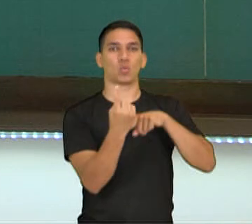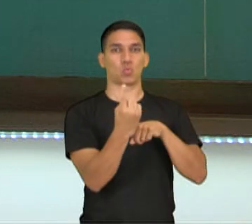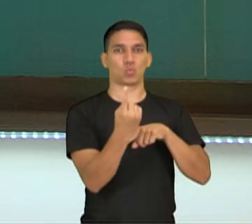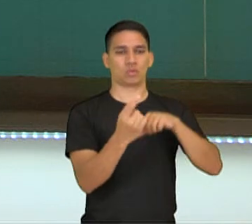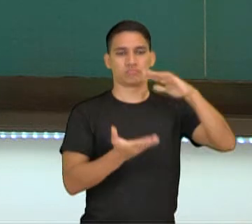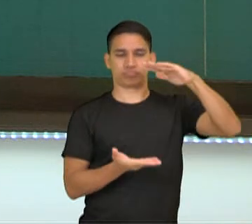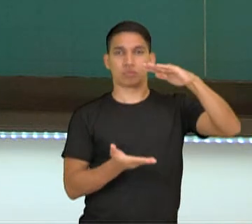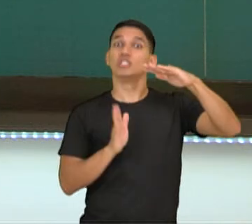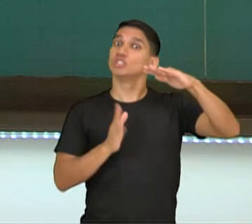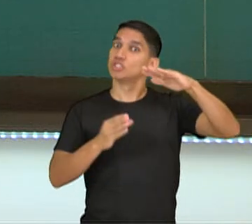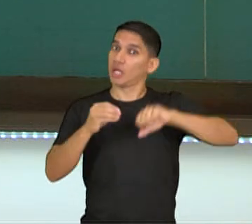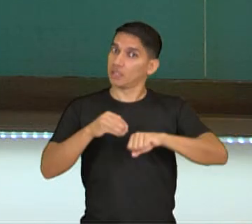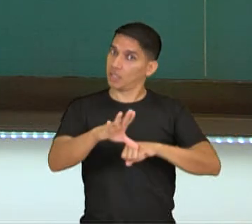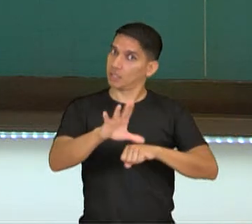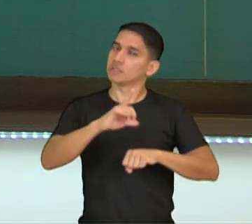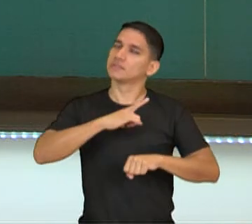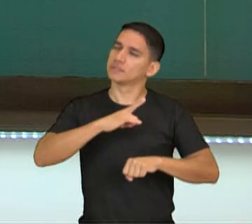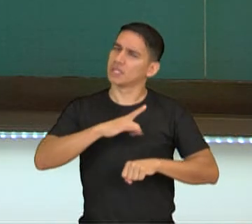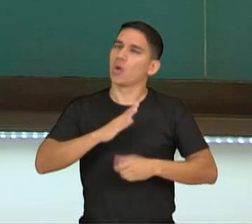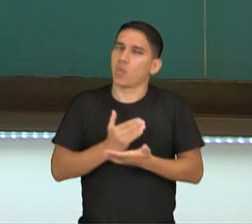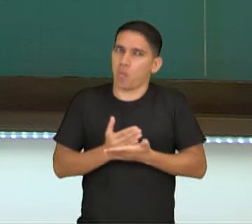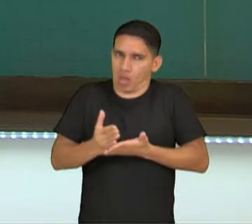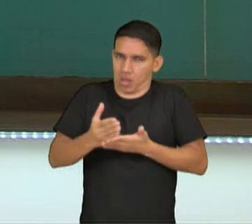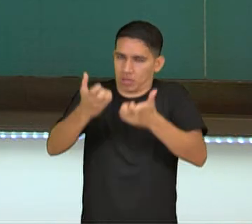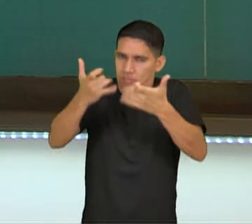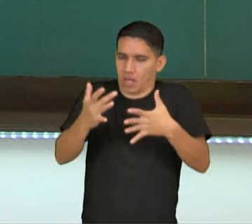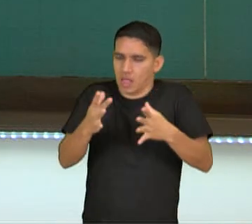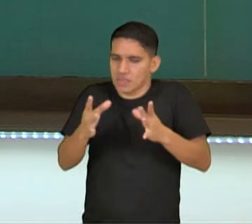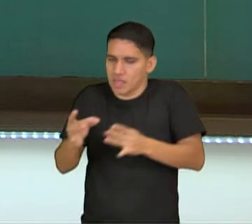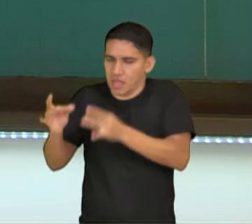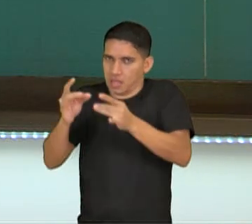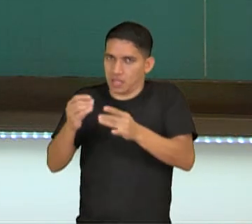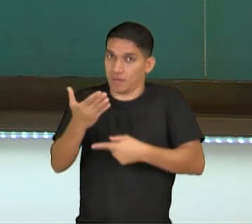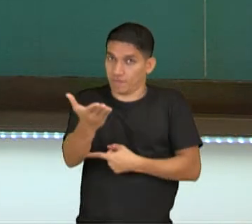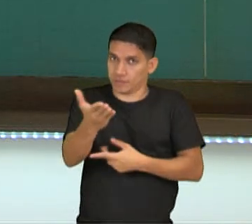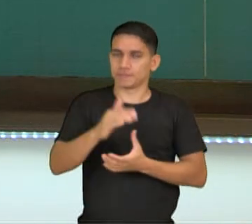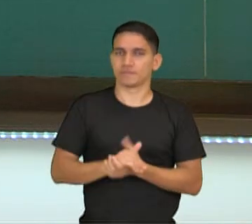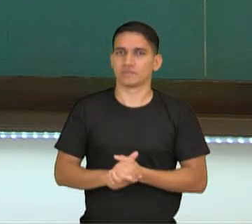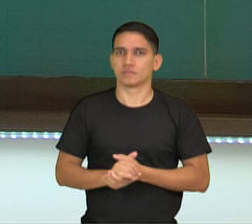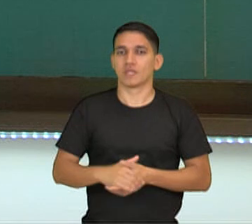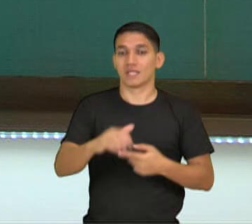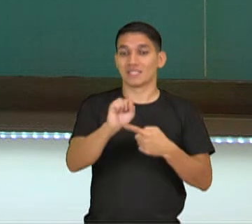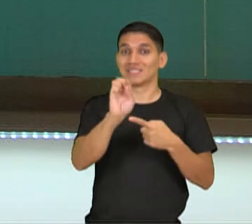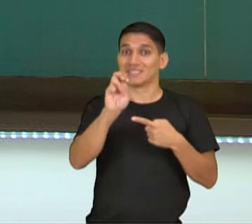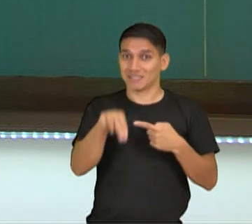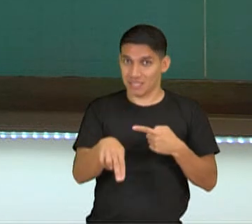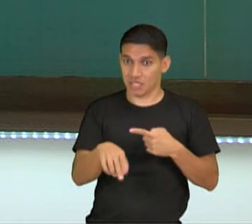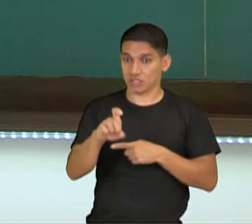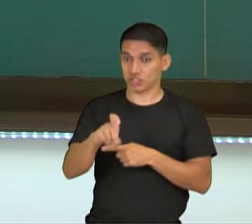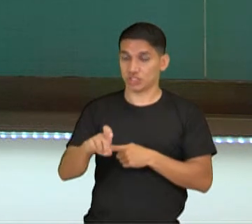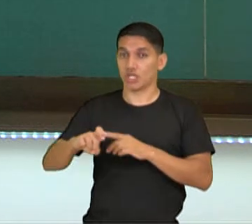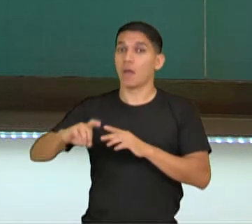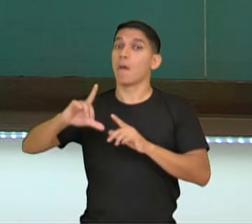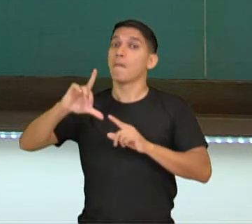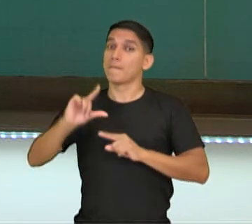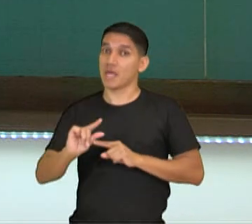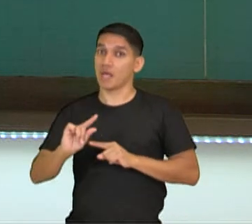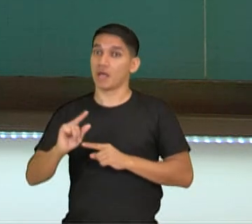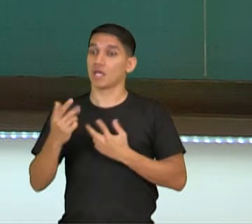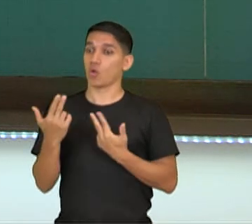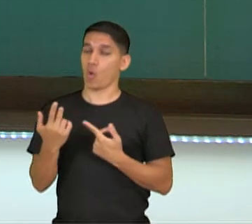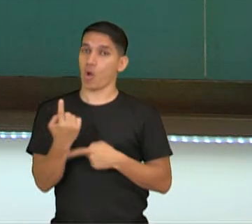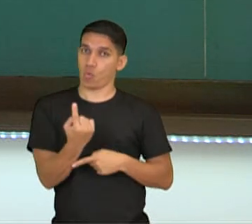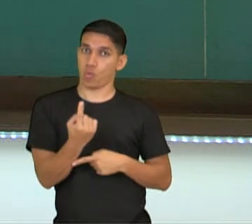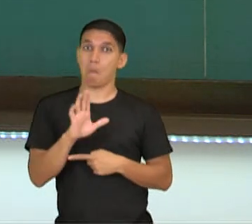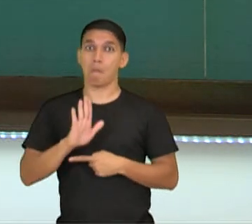já encaminhei esse exercício aqui, já comecei a resolver para vocês. Seno de x é menor ou igual a 1, mas é maior ou igual